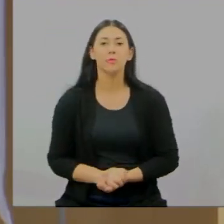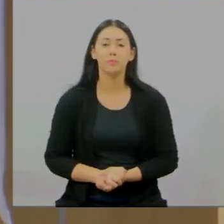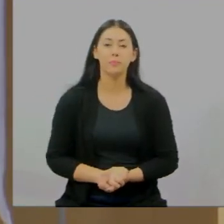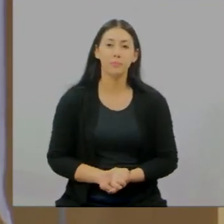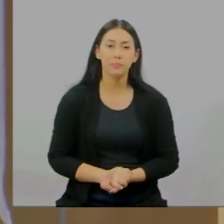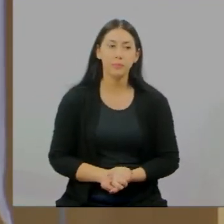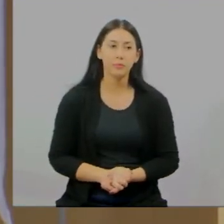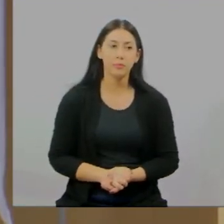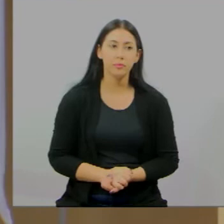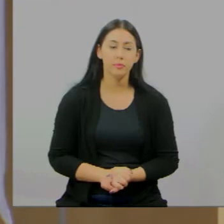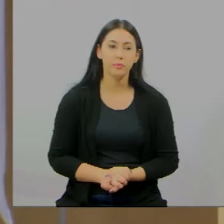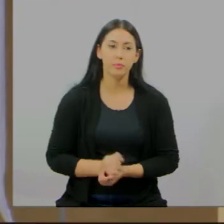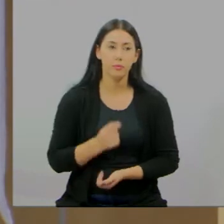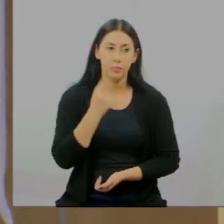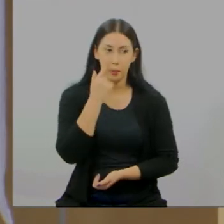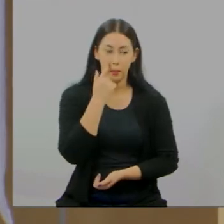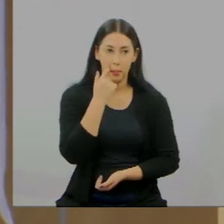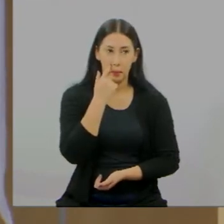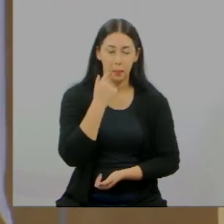ações,